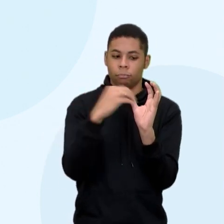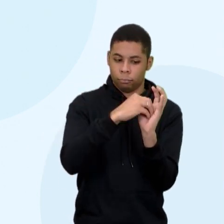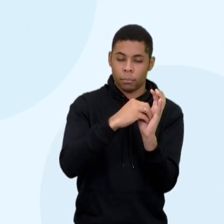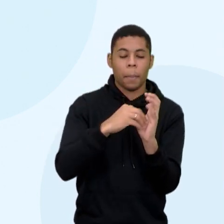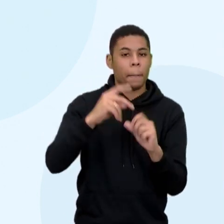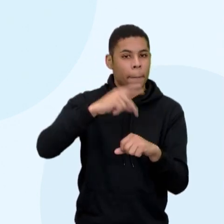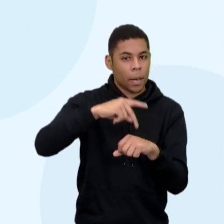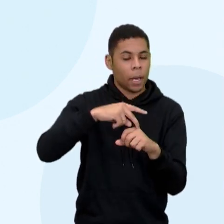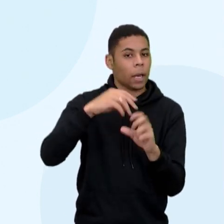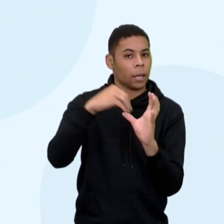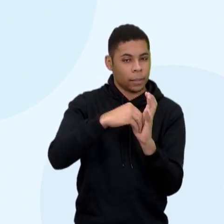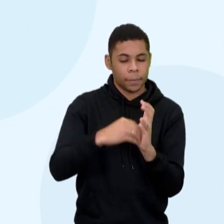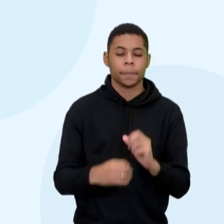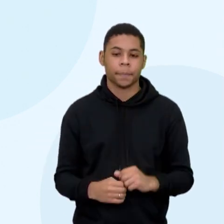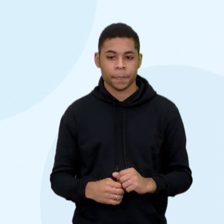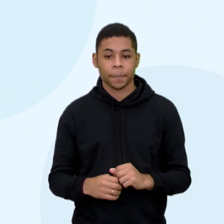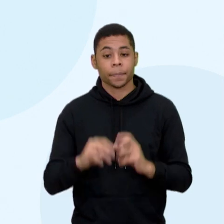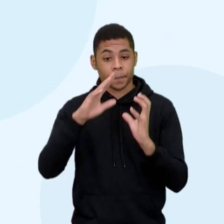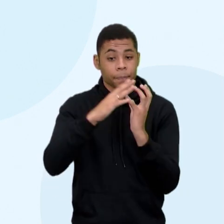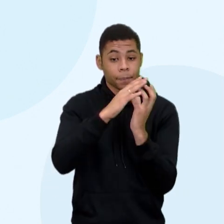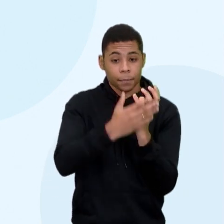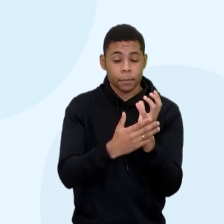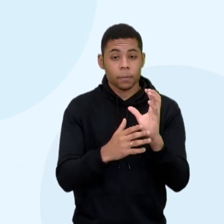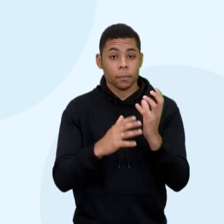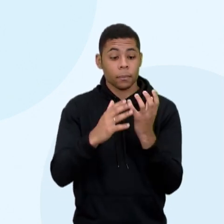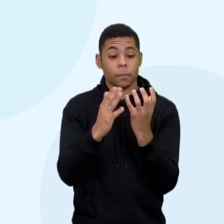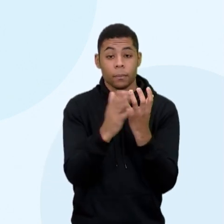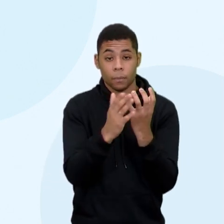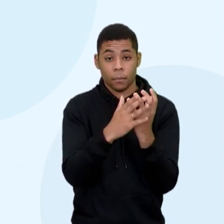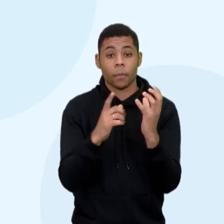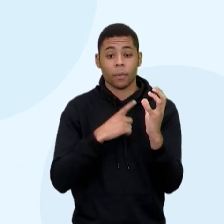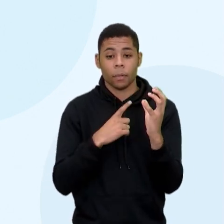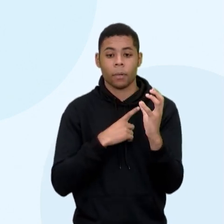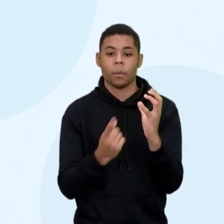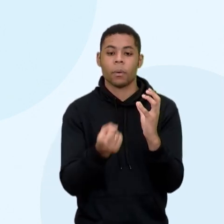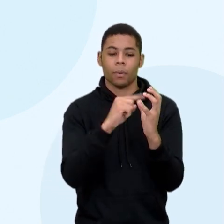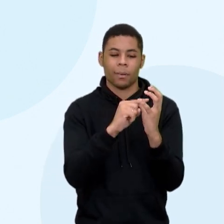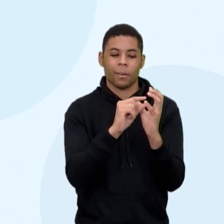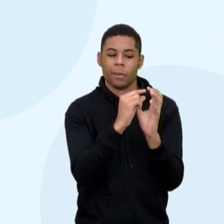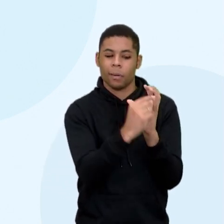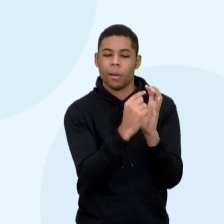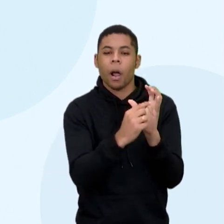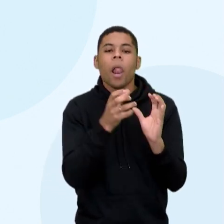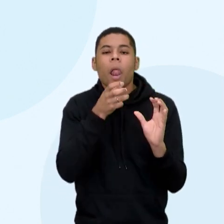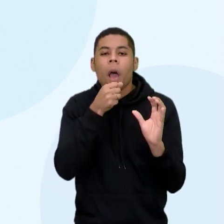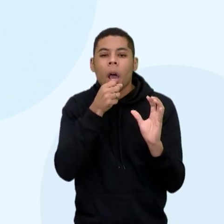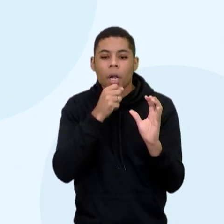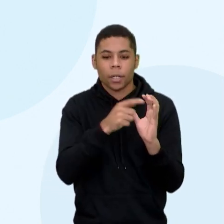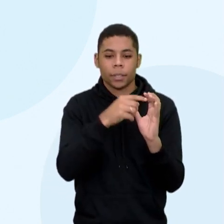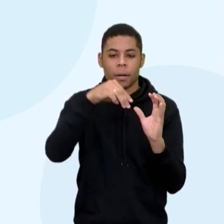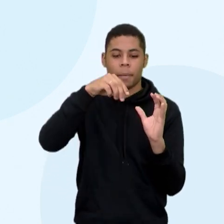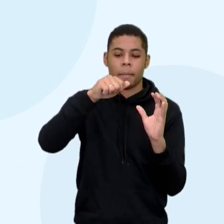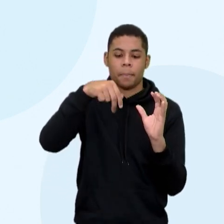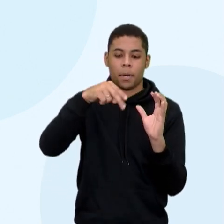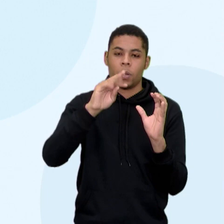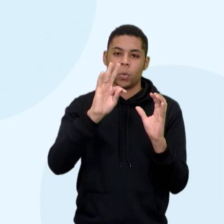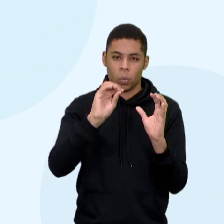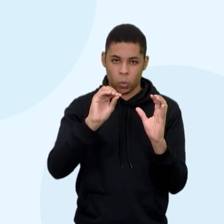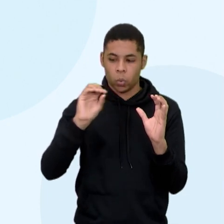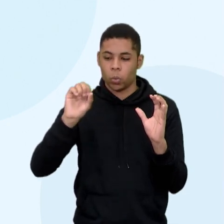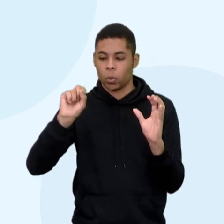rochas vulcânicas. E aí nós temos aí o manto, né, que é dividido em dois, né, o manto superior, né, mais próximo